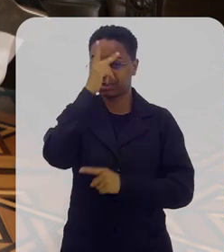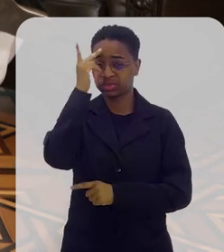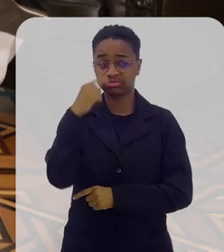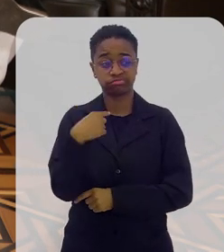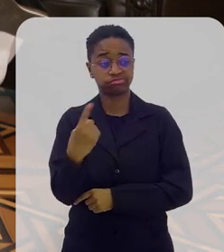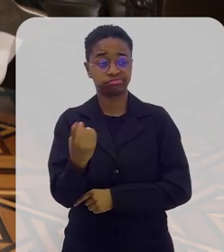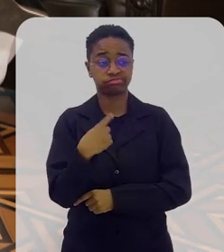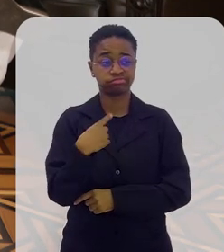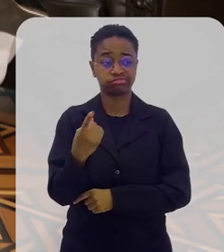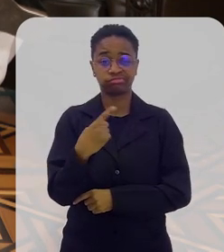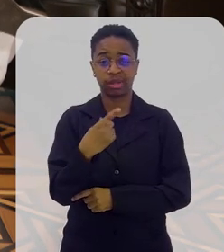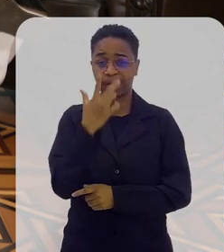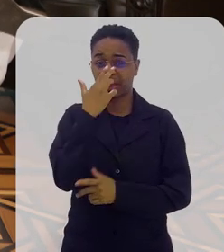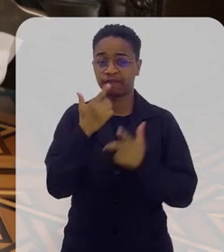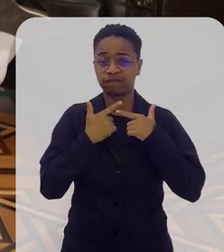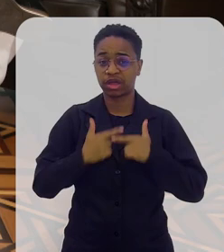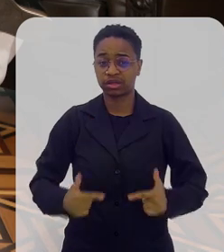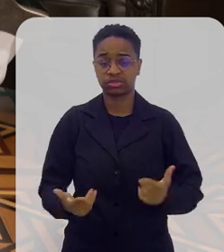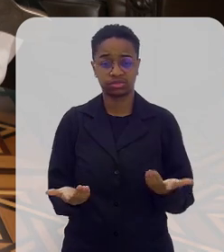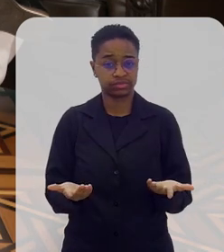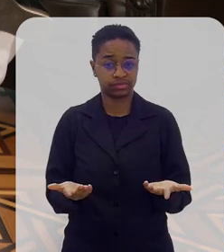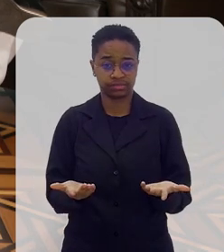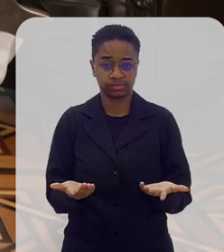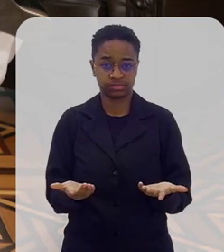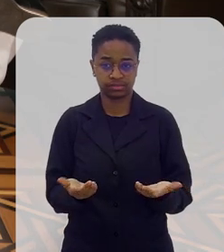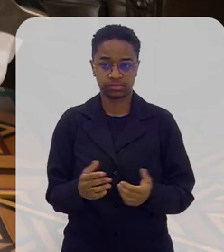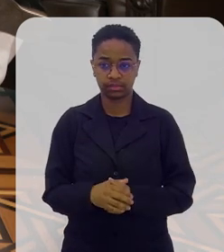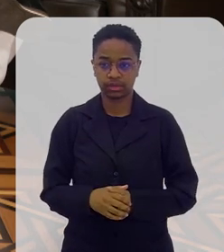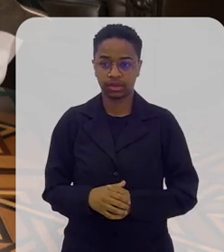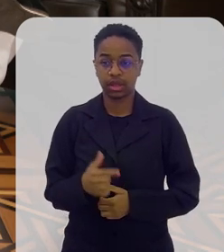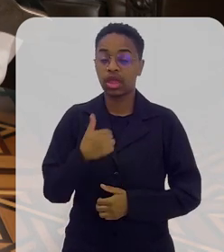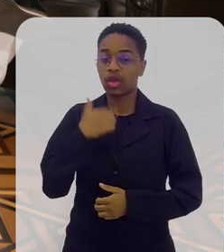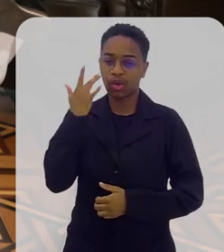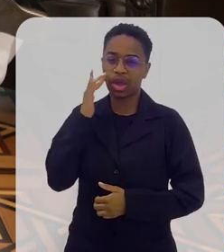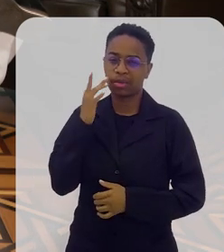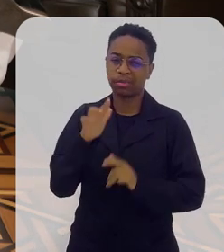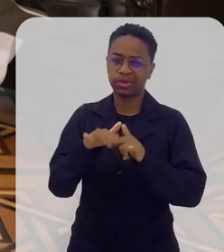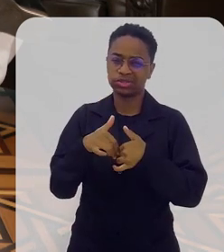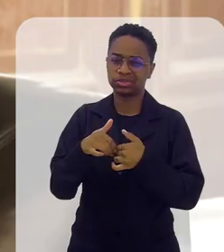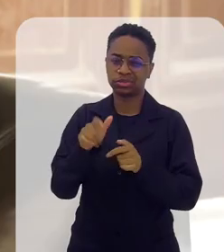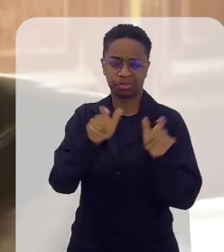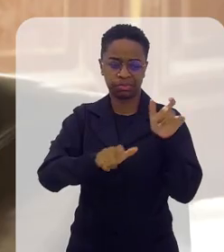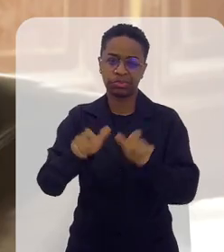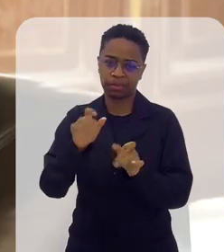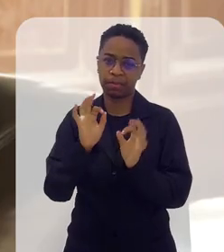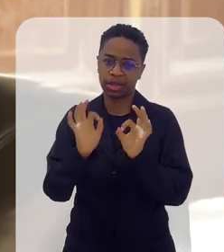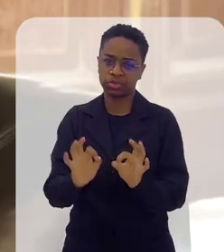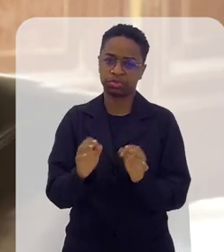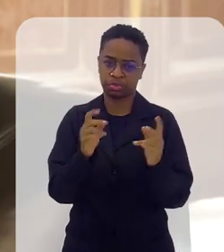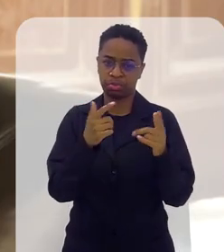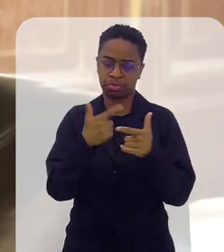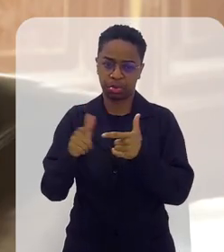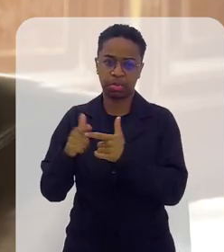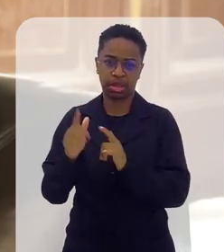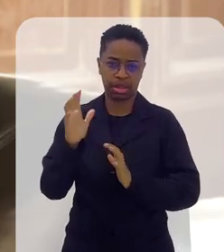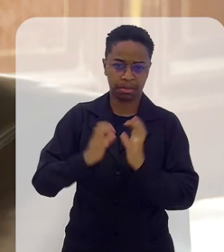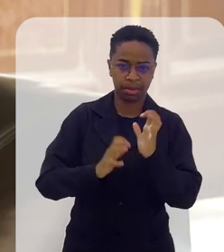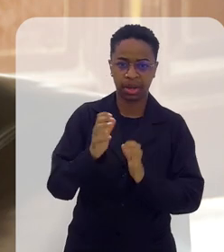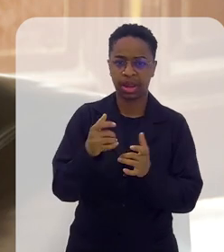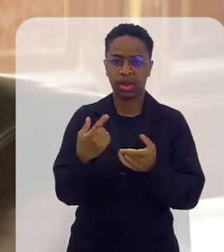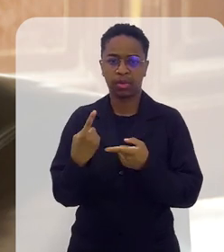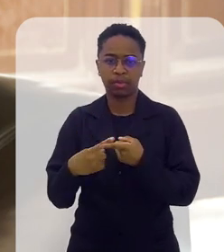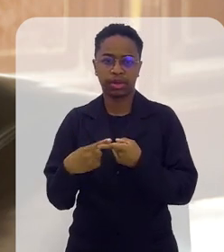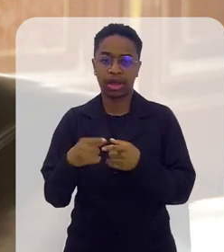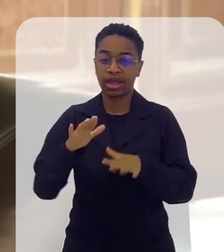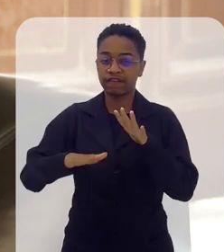sai quase caindo pelo chão? Eu acredito que seja por decepções humanas mesmo. Decepções humanas, sim, né? Sim, por falta de,